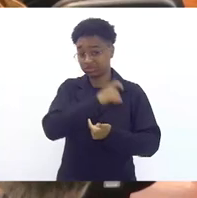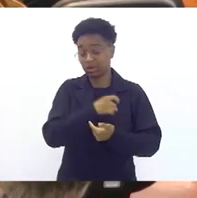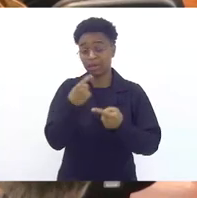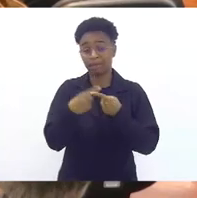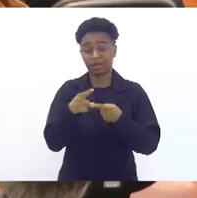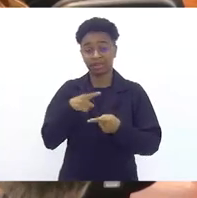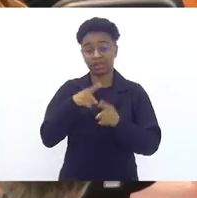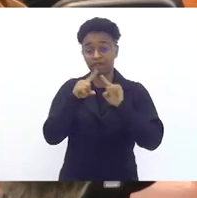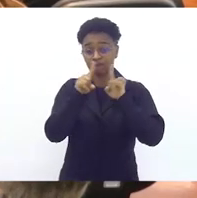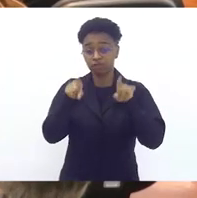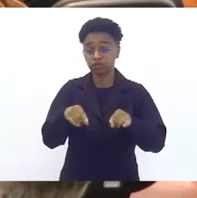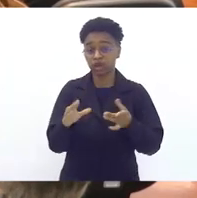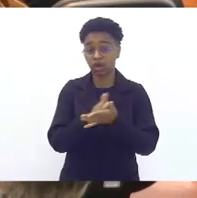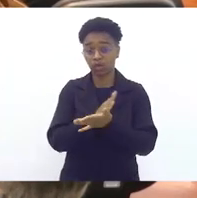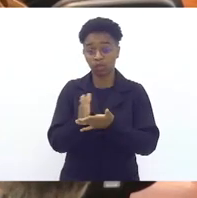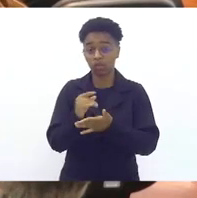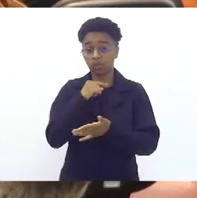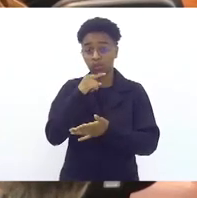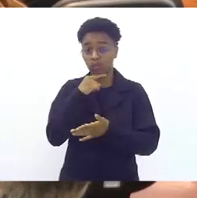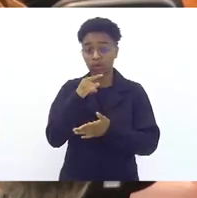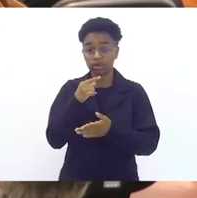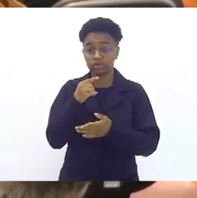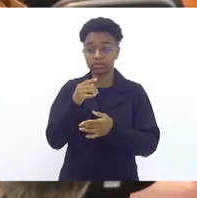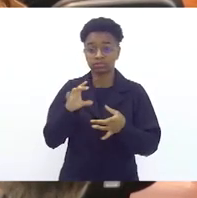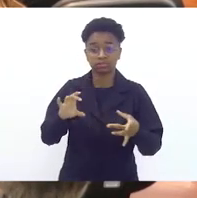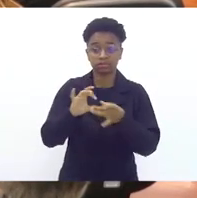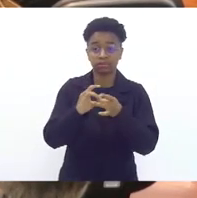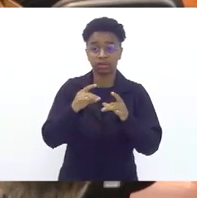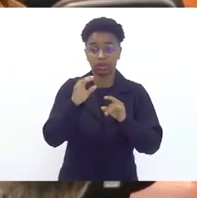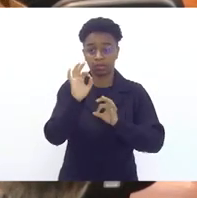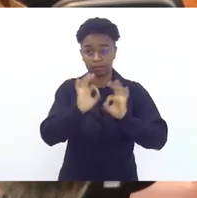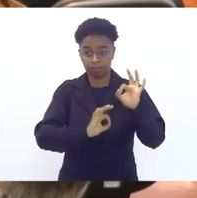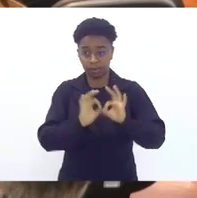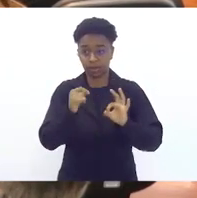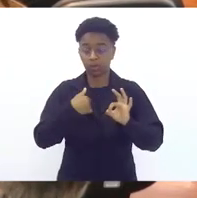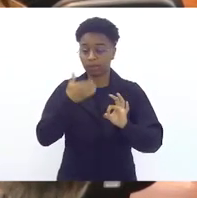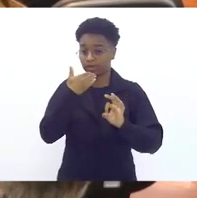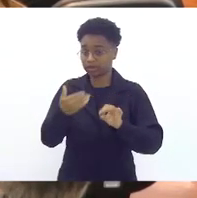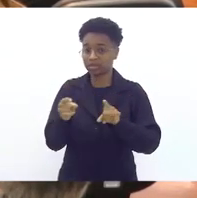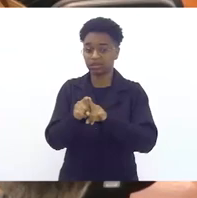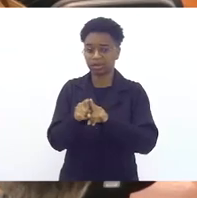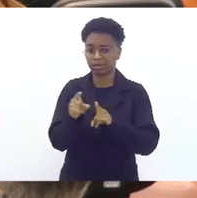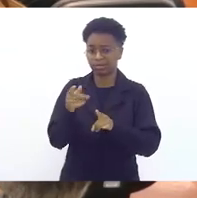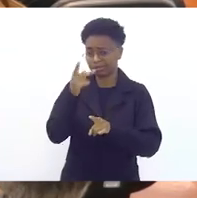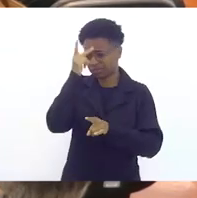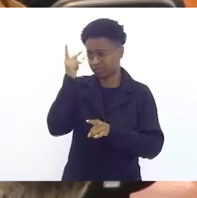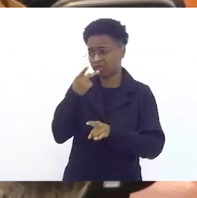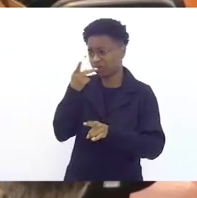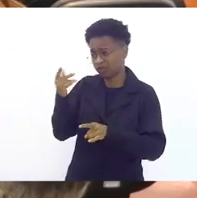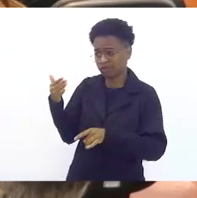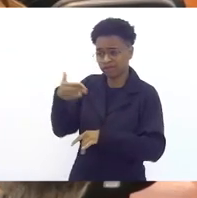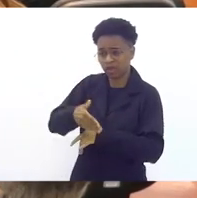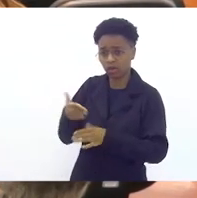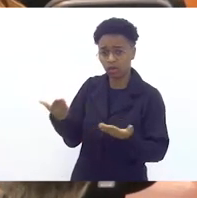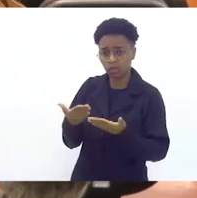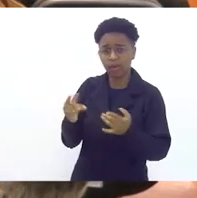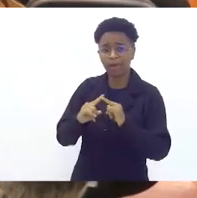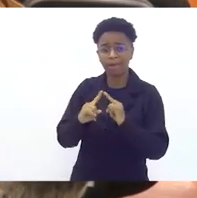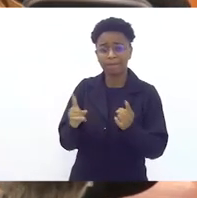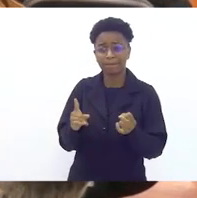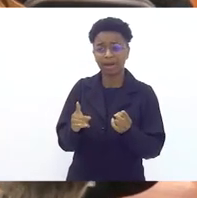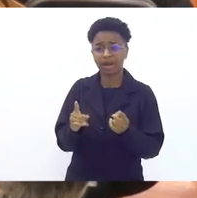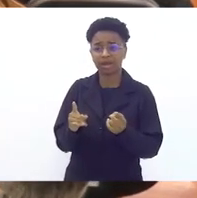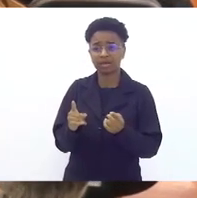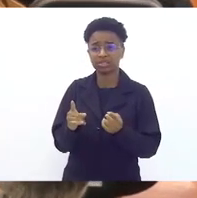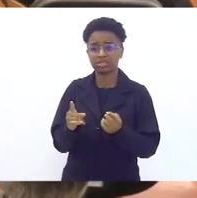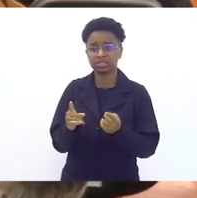temos funcionários que não entraram no plano. Queria até pedir, ele falou que viria para aqui hoje. Eu falei, poupa um pouco